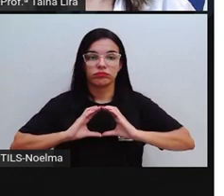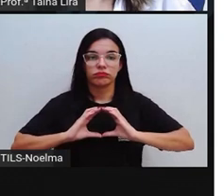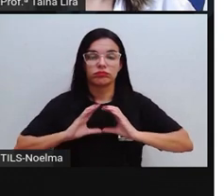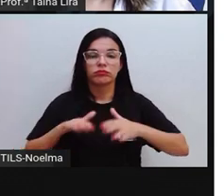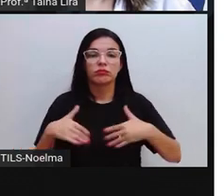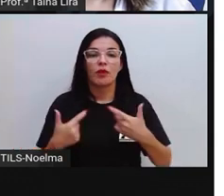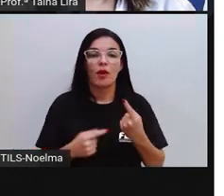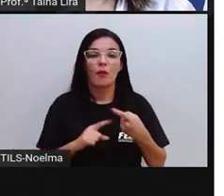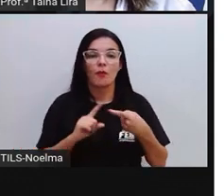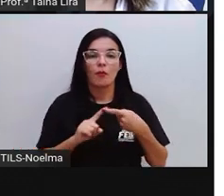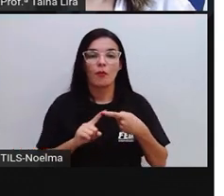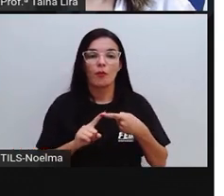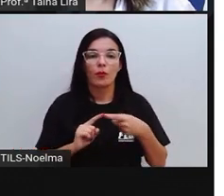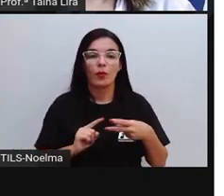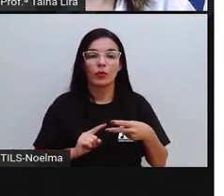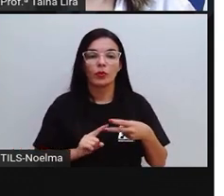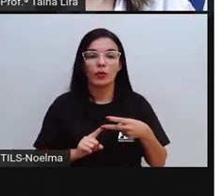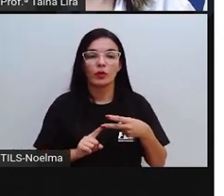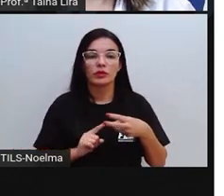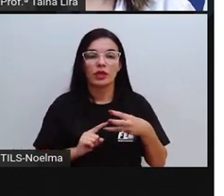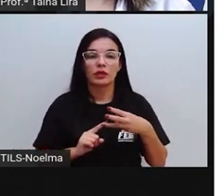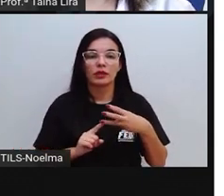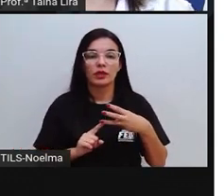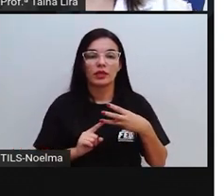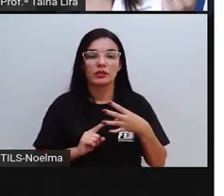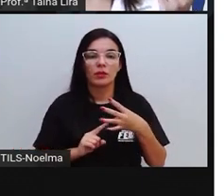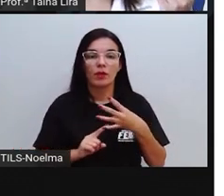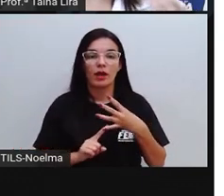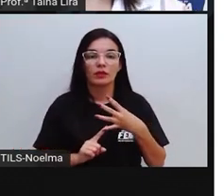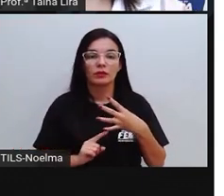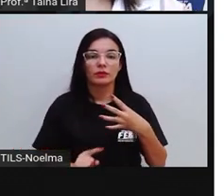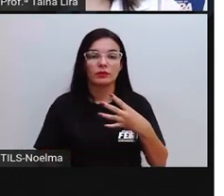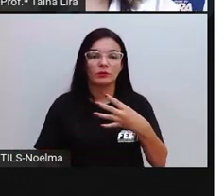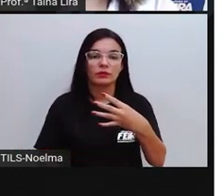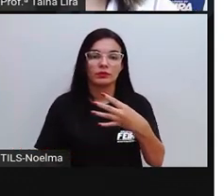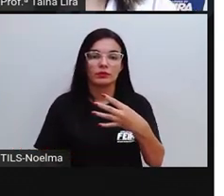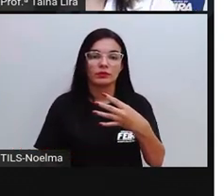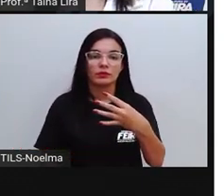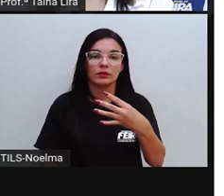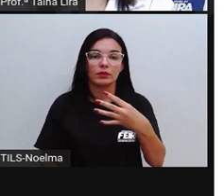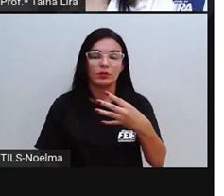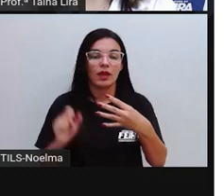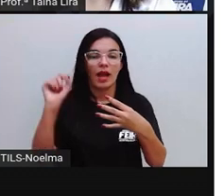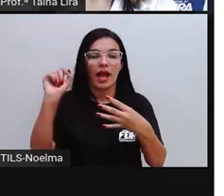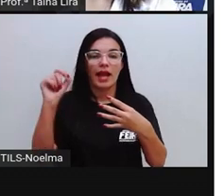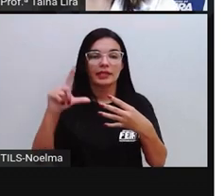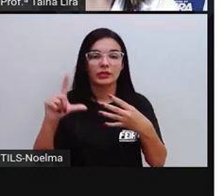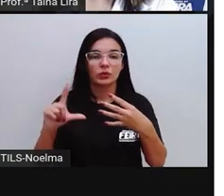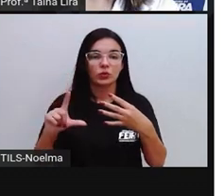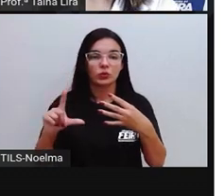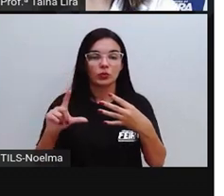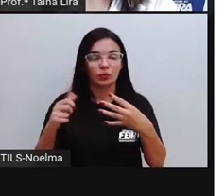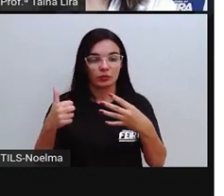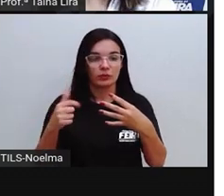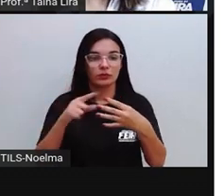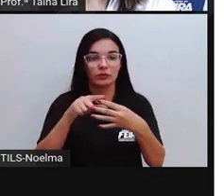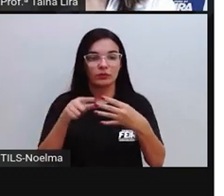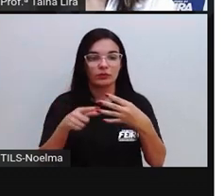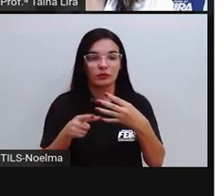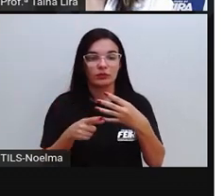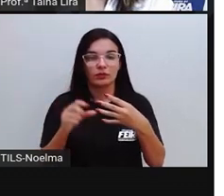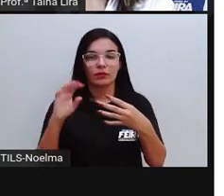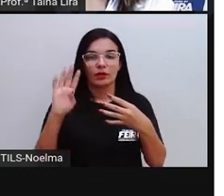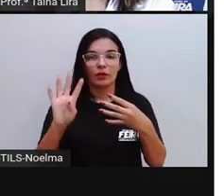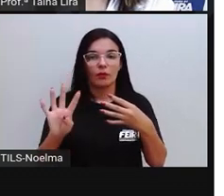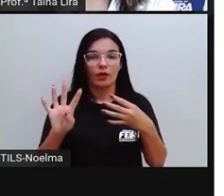Um, dois, três, quatro. Os círculos estão aí pintados de azul, certo? Então, ó,